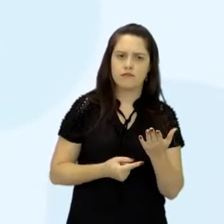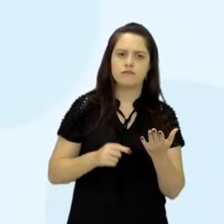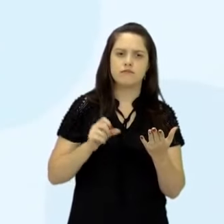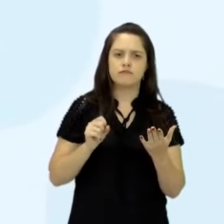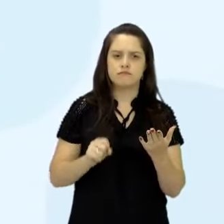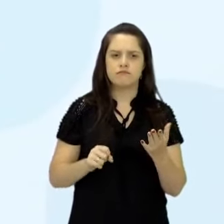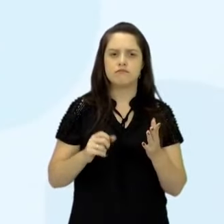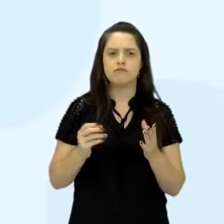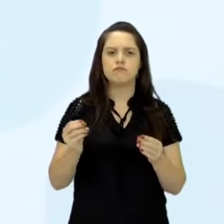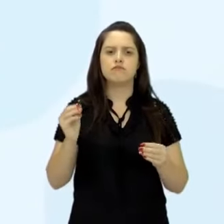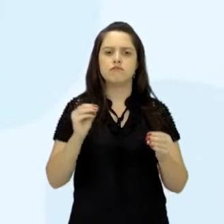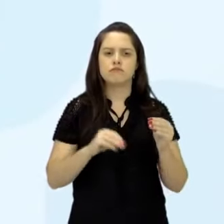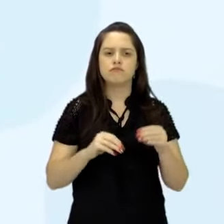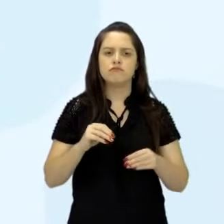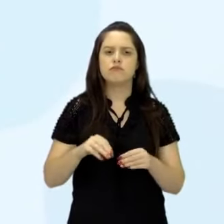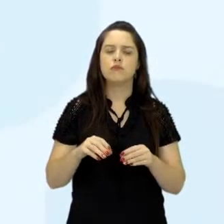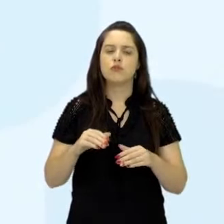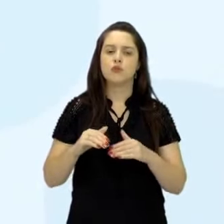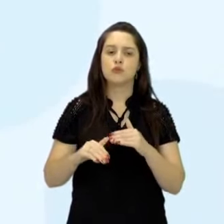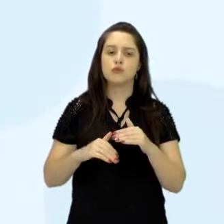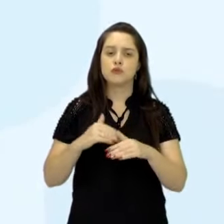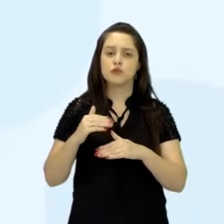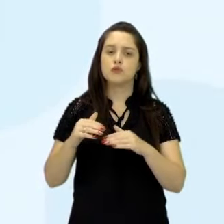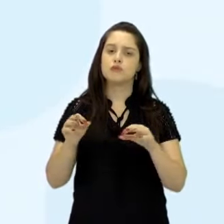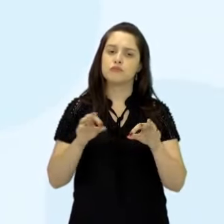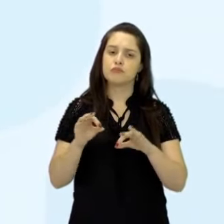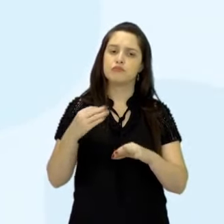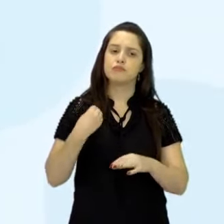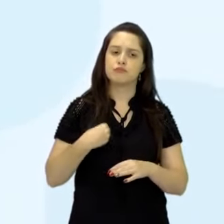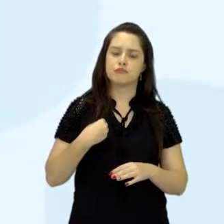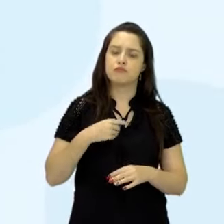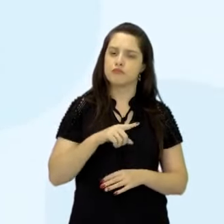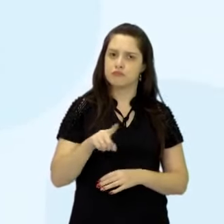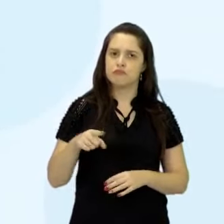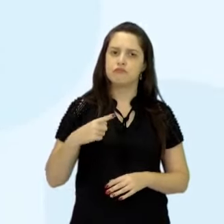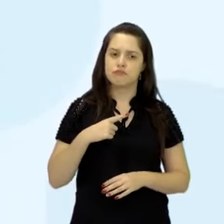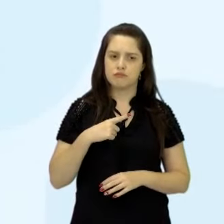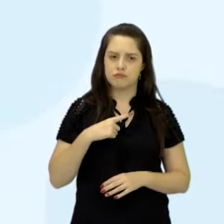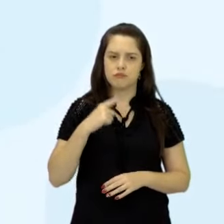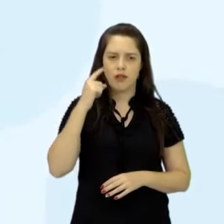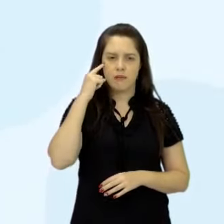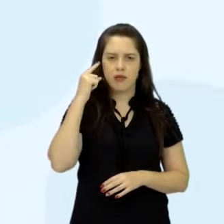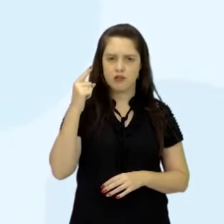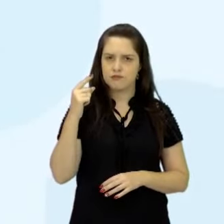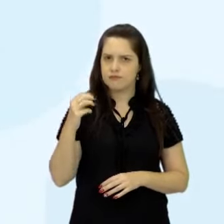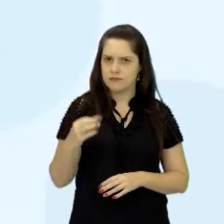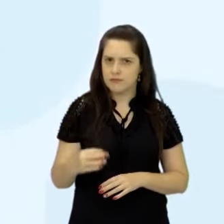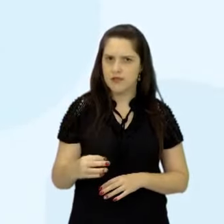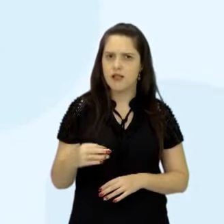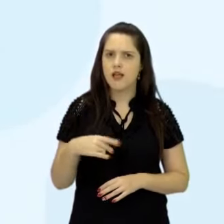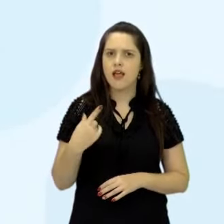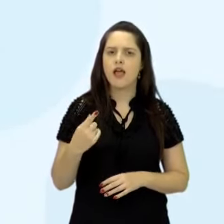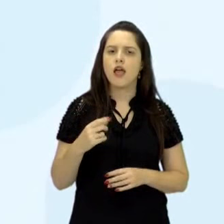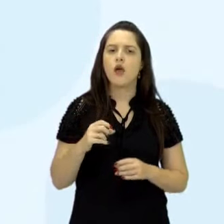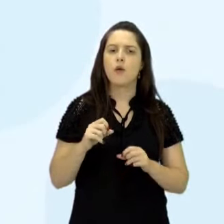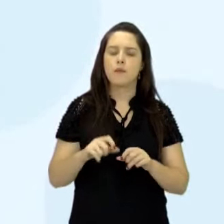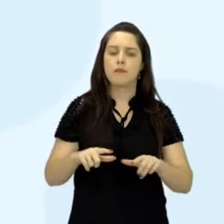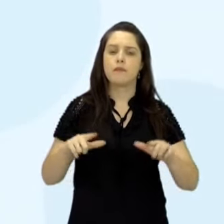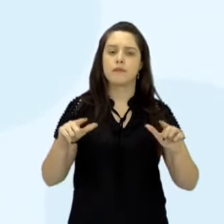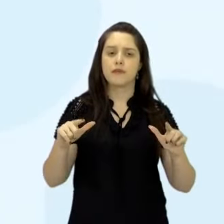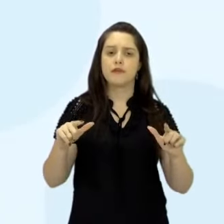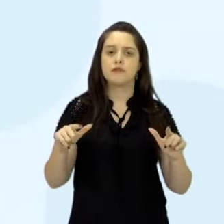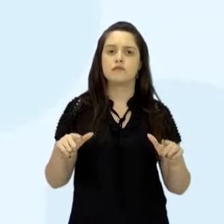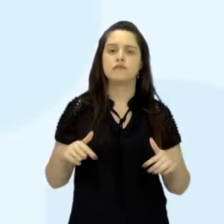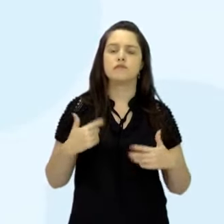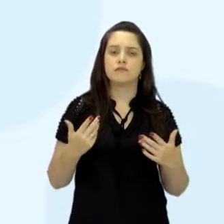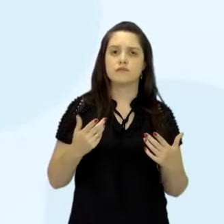auxiliar dentro da construção desse projeto de vida aí que você tem em mente, tá certo? Então dê um print aí na tela. Dê uma olhadinha